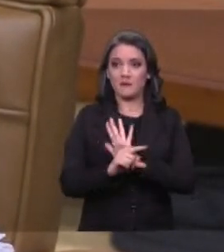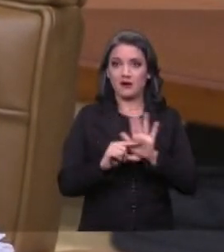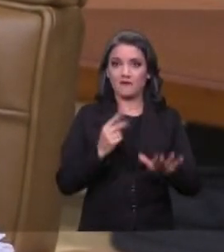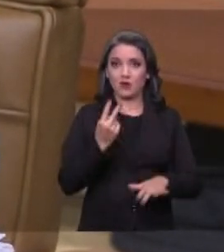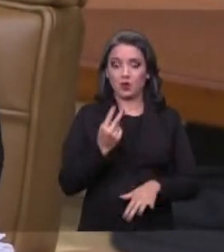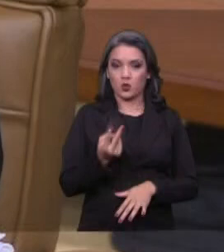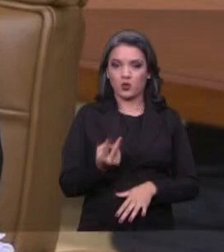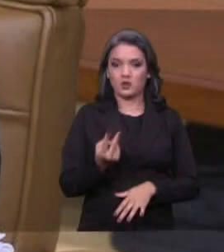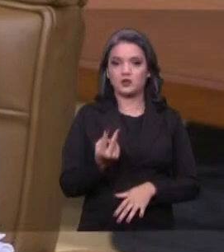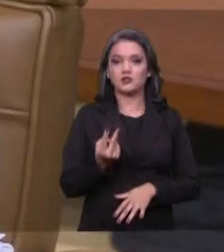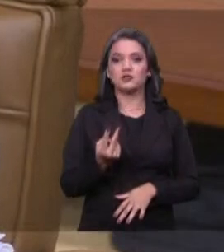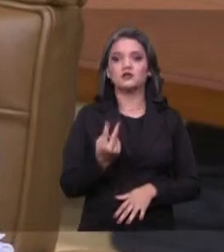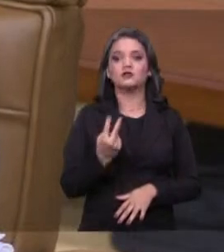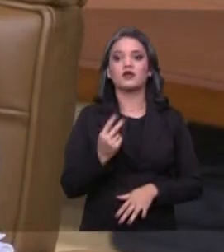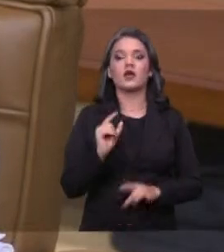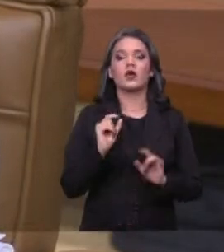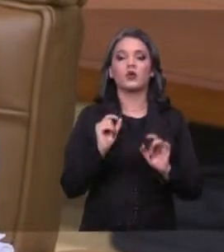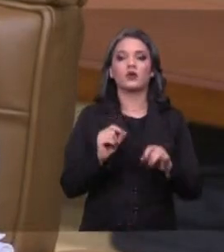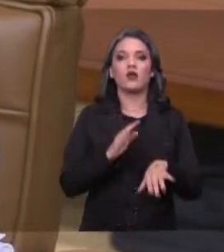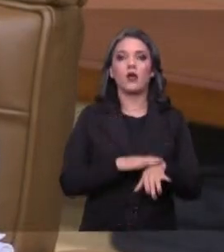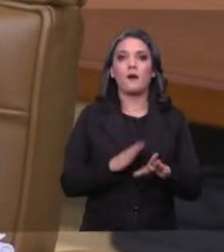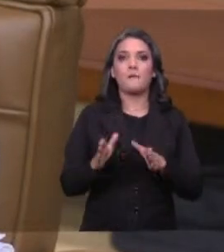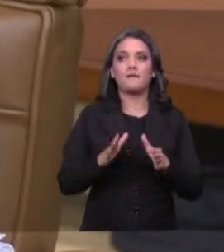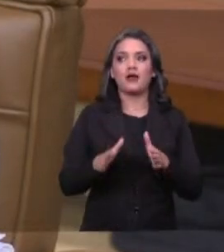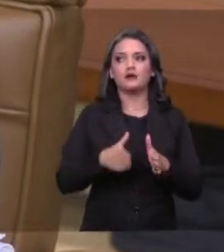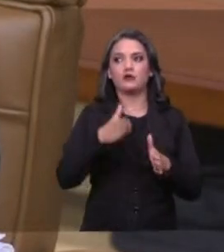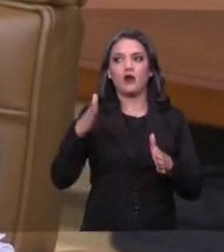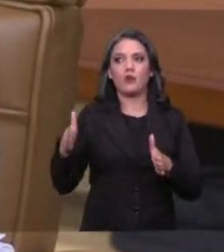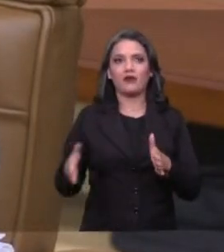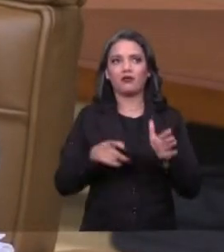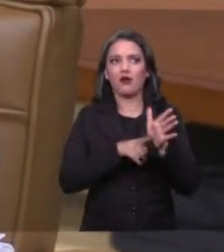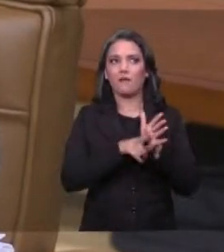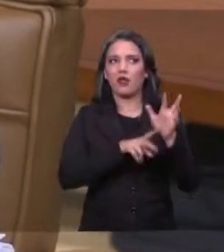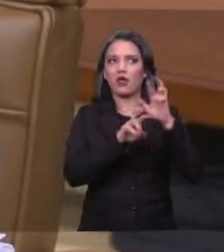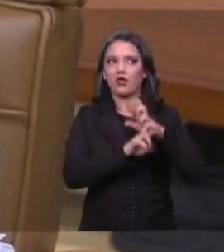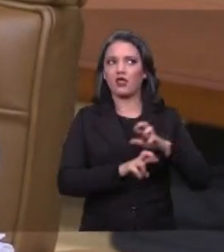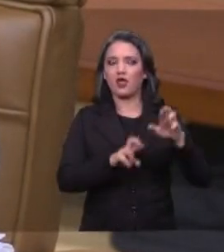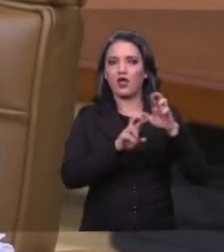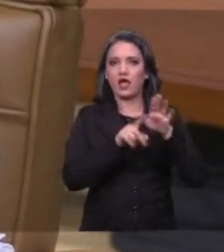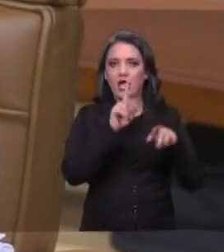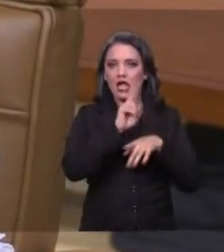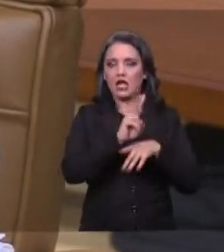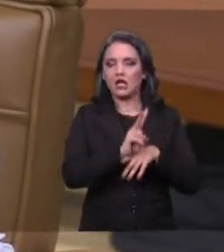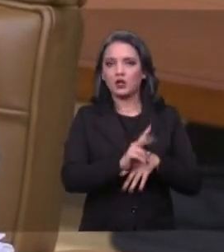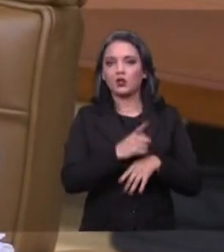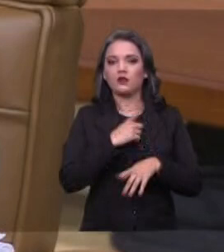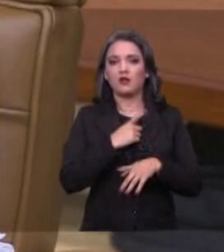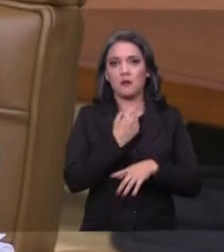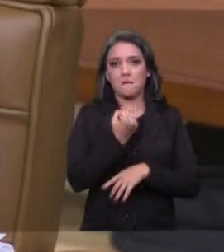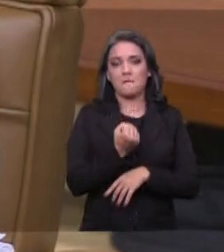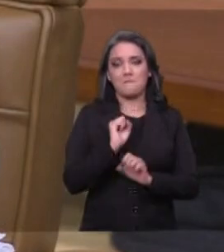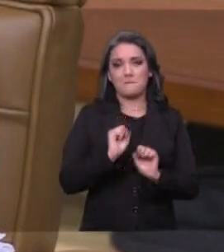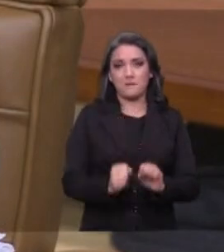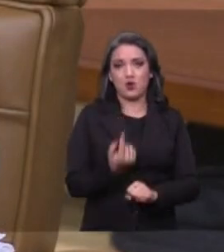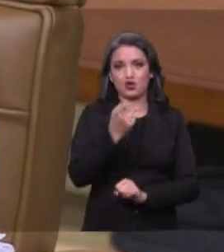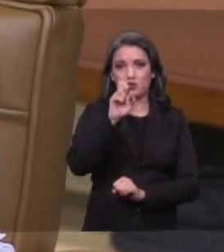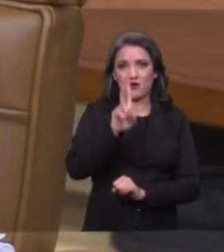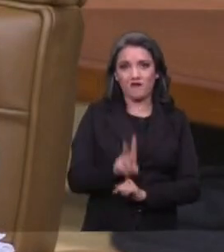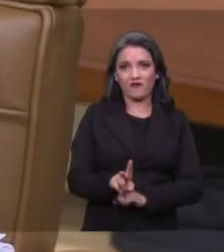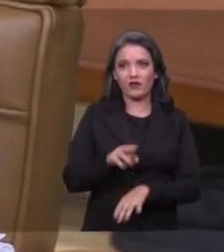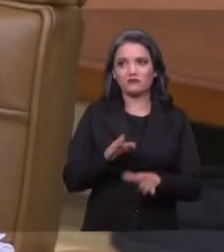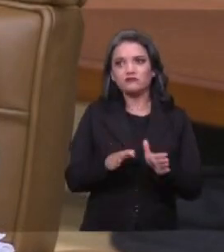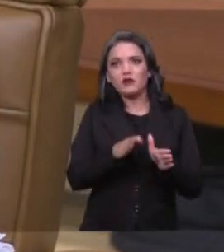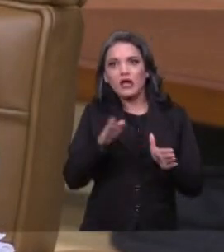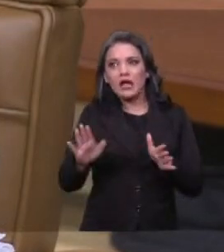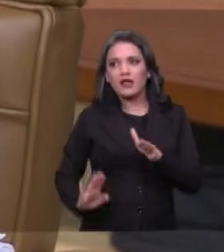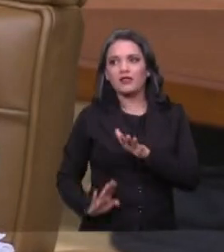questão da prorrogação do inquérito, que é possível prorrogar uma única vez a duração do inquérito por até